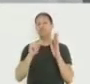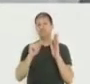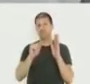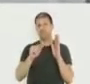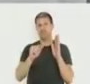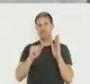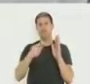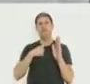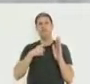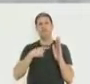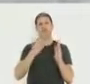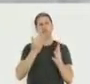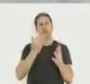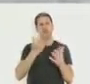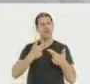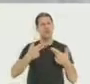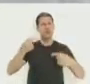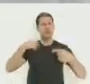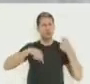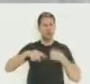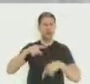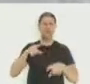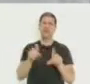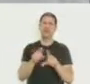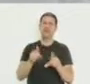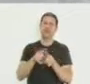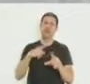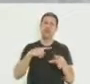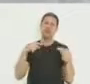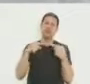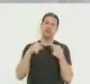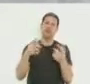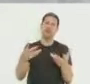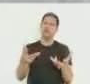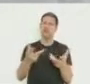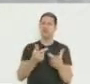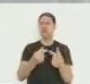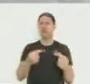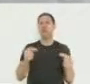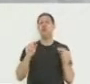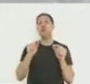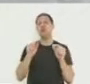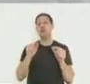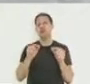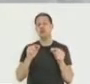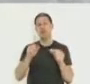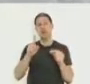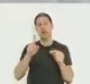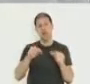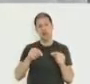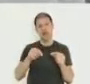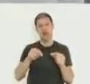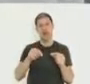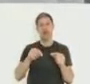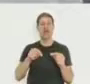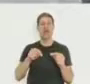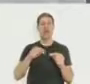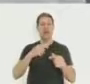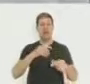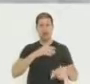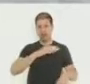tem um componente maravilhoso que é a chance de afastar as crianças as doenças